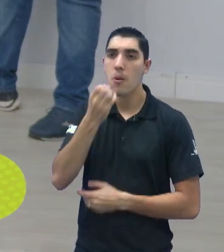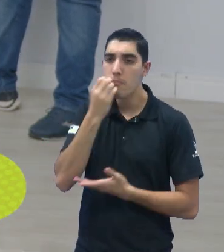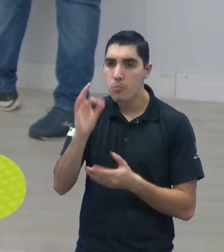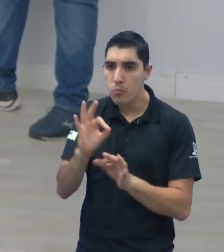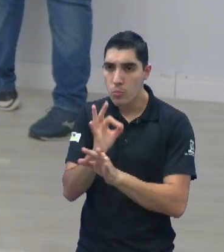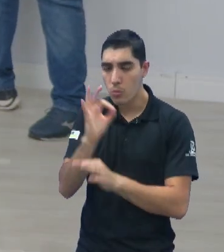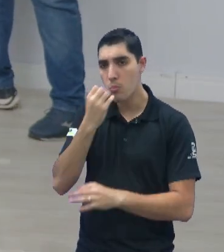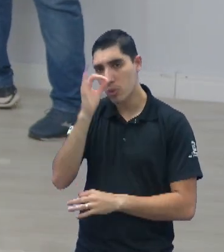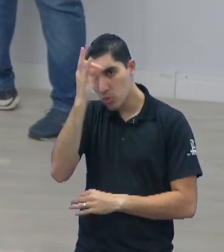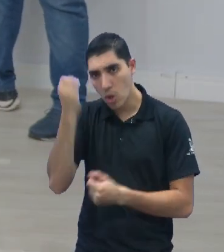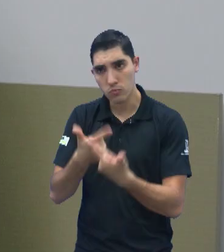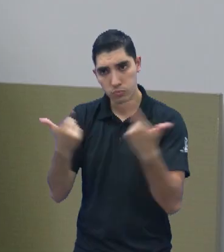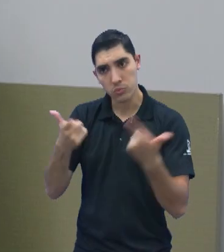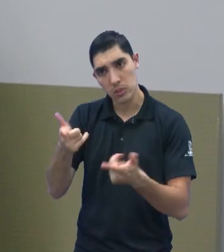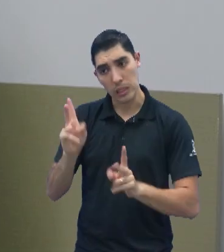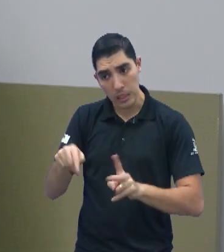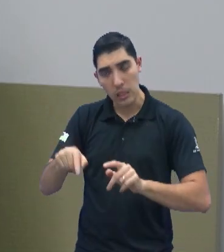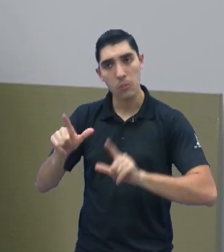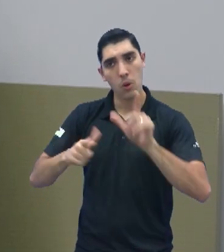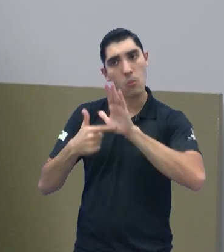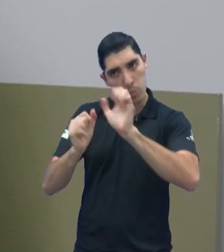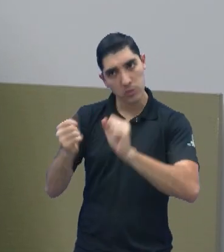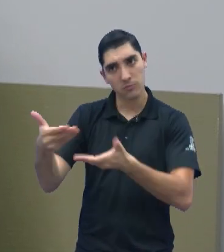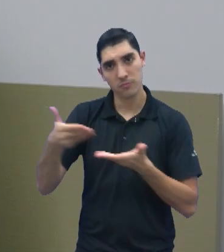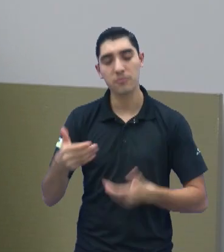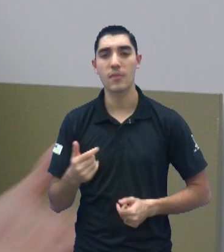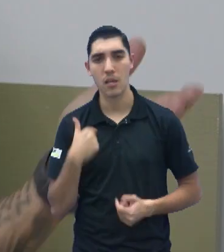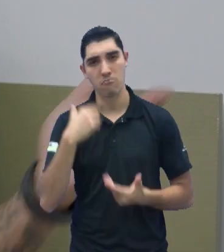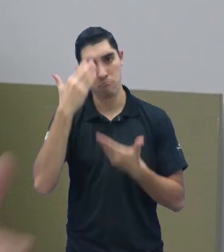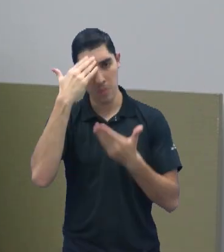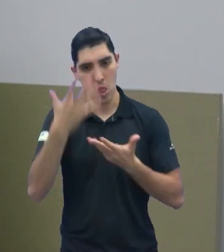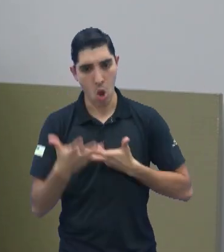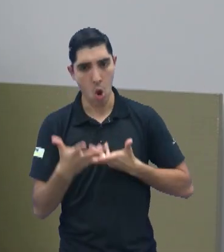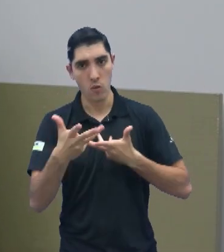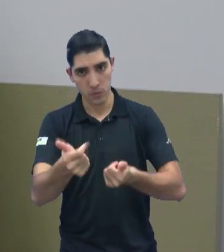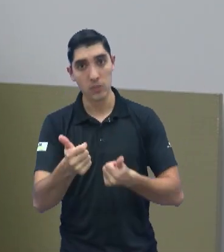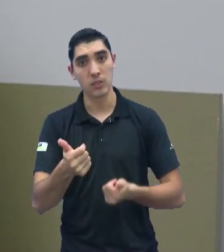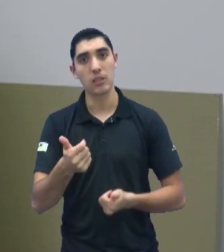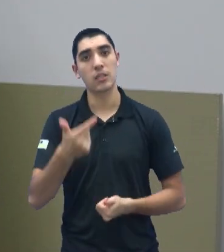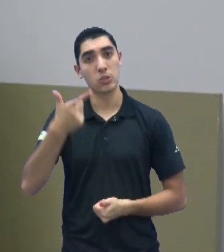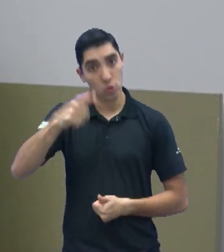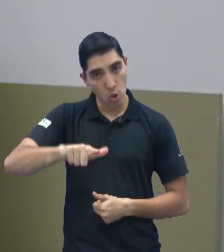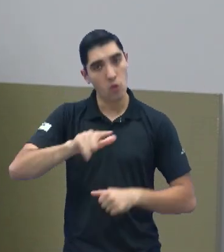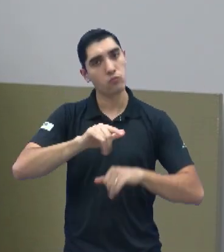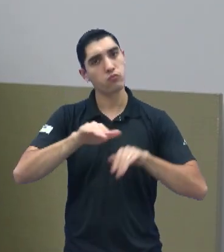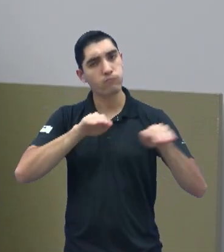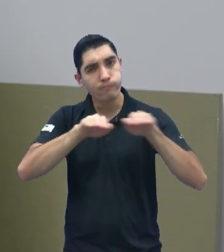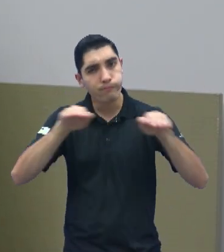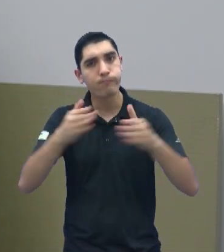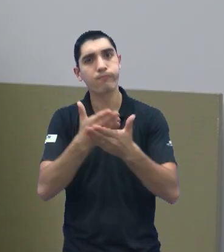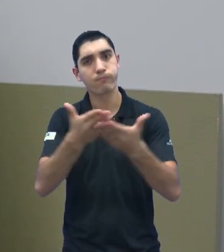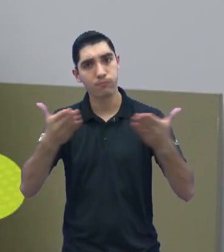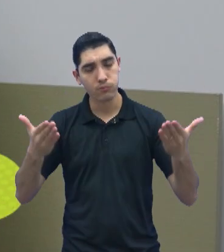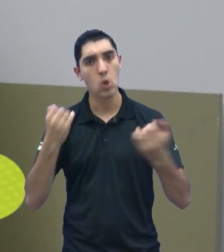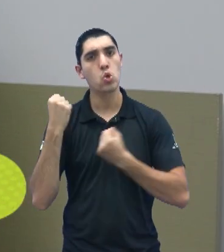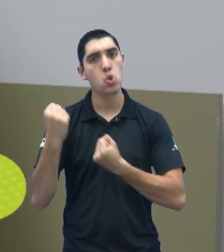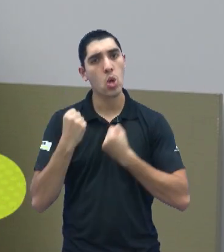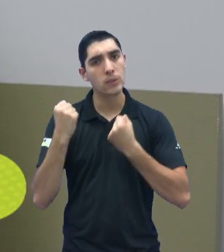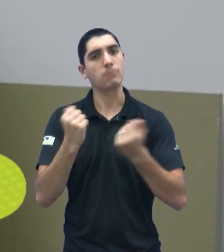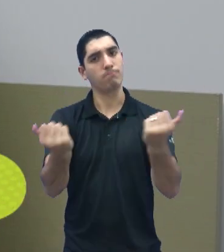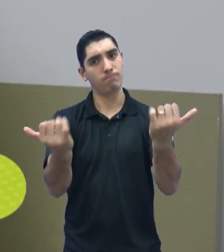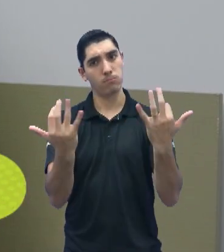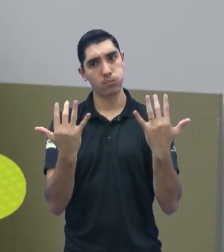você aqui no nosso Hora do Esporte. Eu que agradeço, muito obrigado pelo convite e vou refazer o convite, né, para todo mundo ir lá